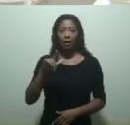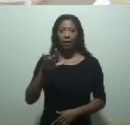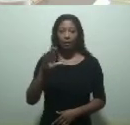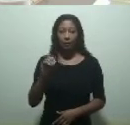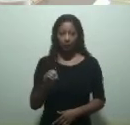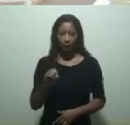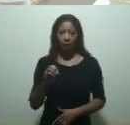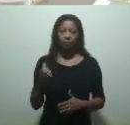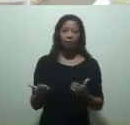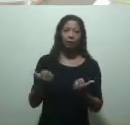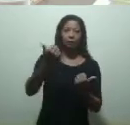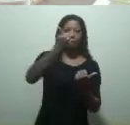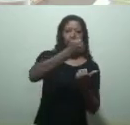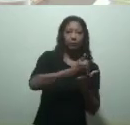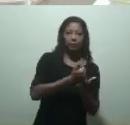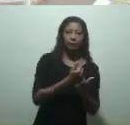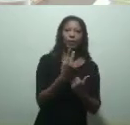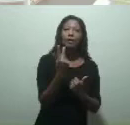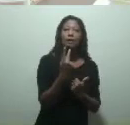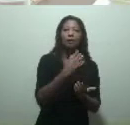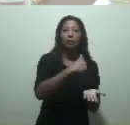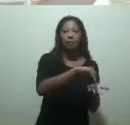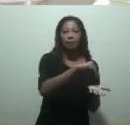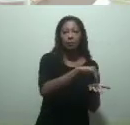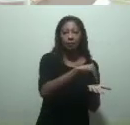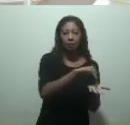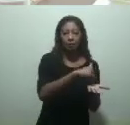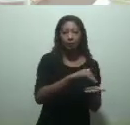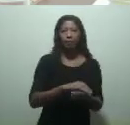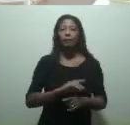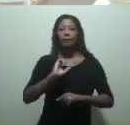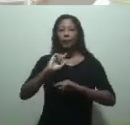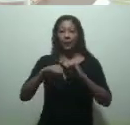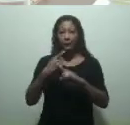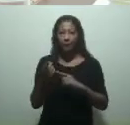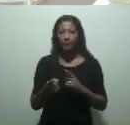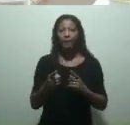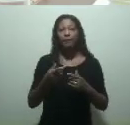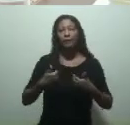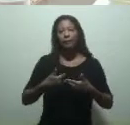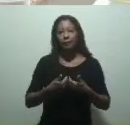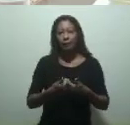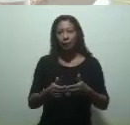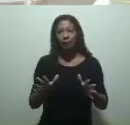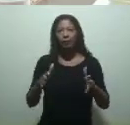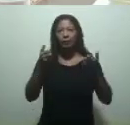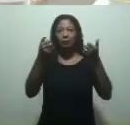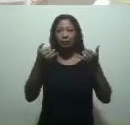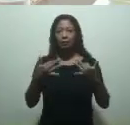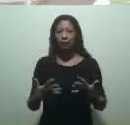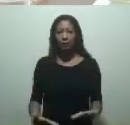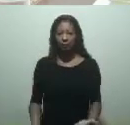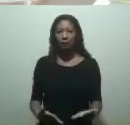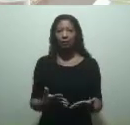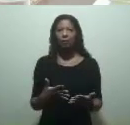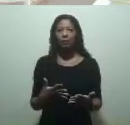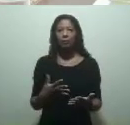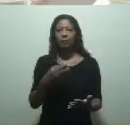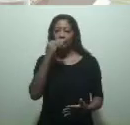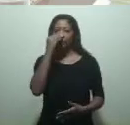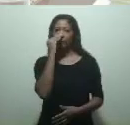assumir interinamente a segunda secretaria. Em seguida, iniciou seu pronunciamento mostrando